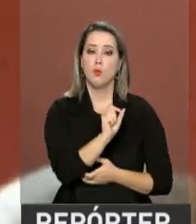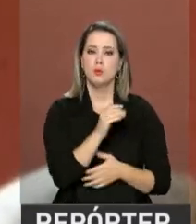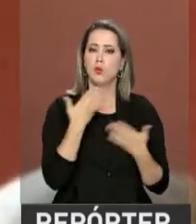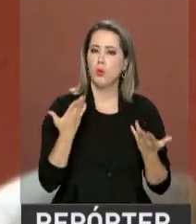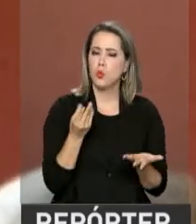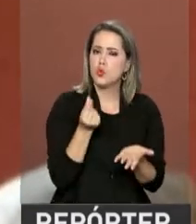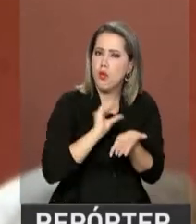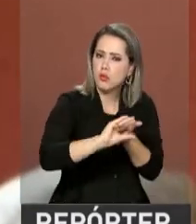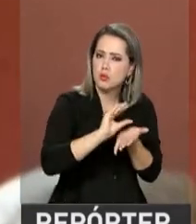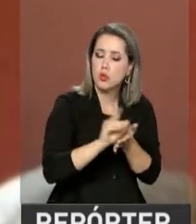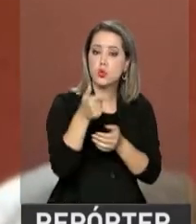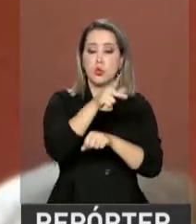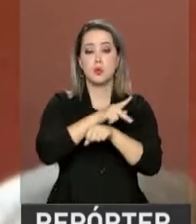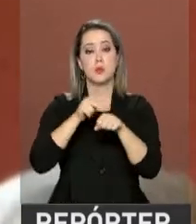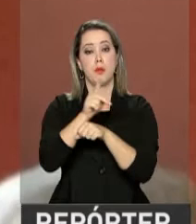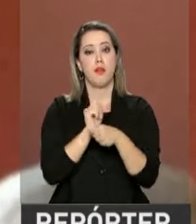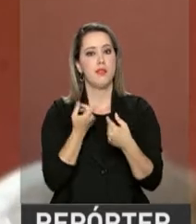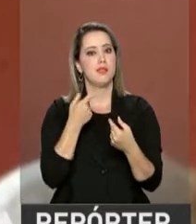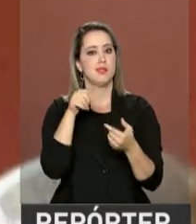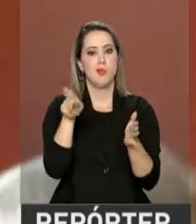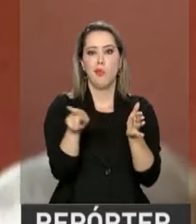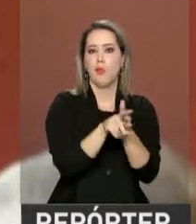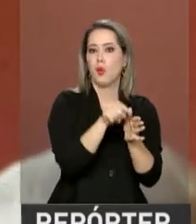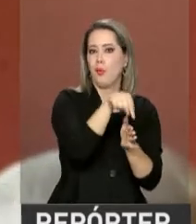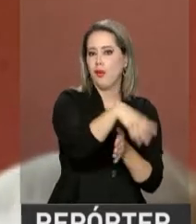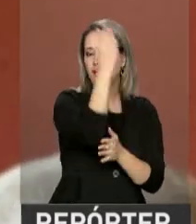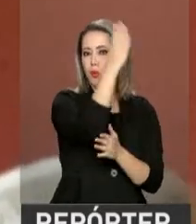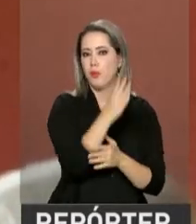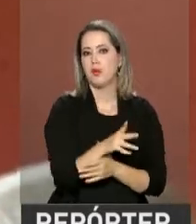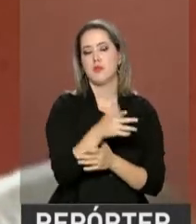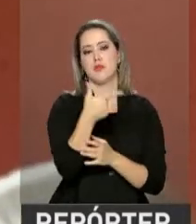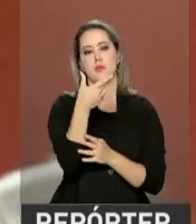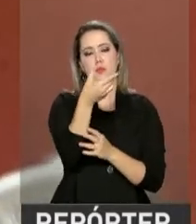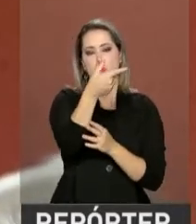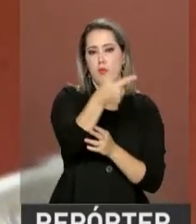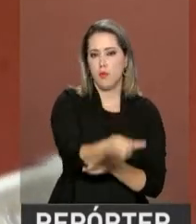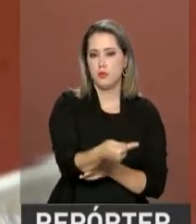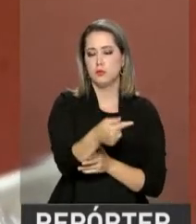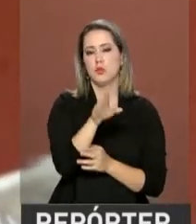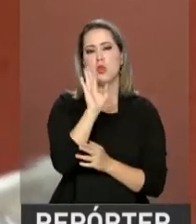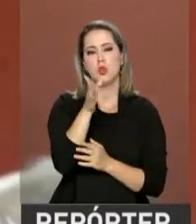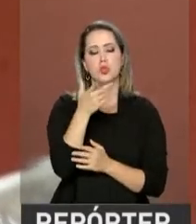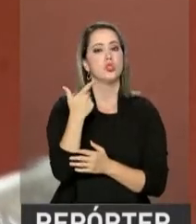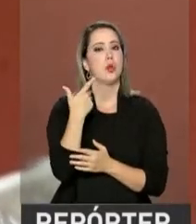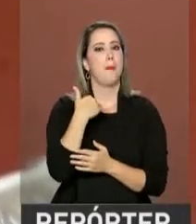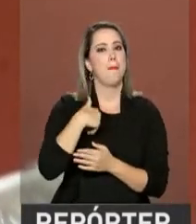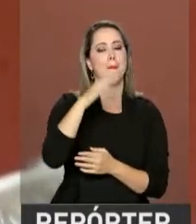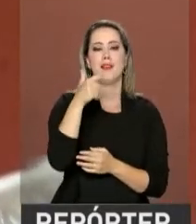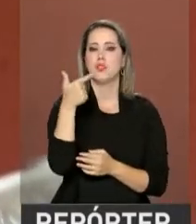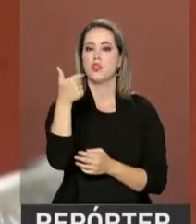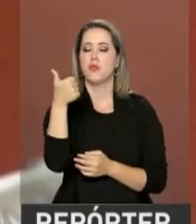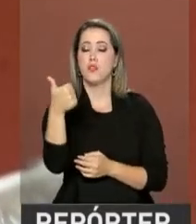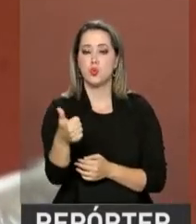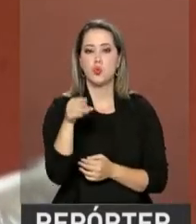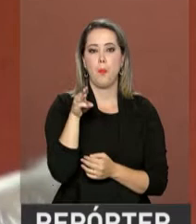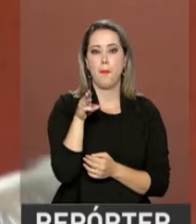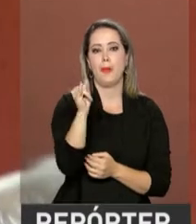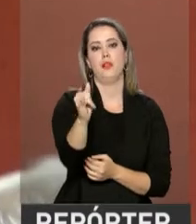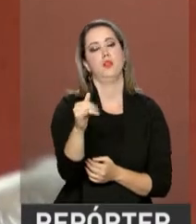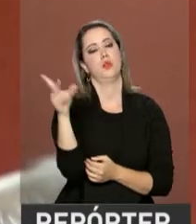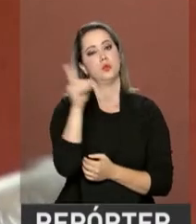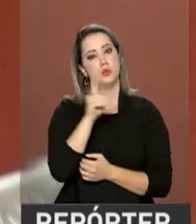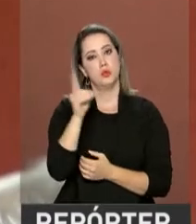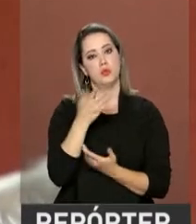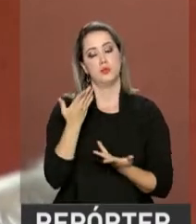investimento externo direto no brasil no ano de 2017 já atingiu 21 bilhões e meio de